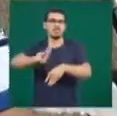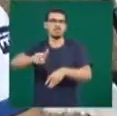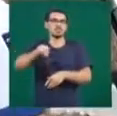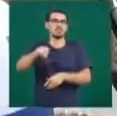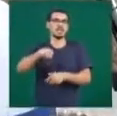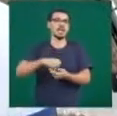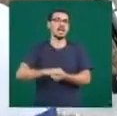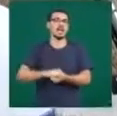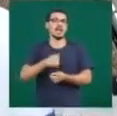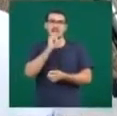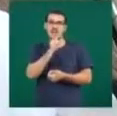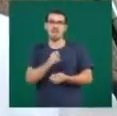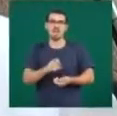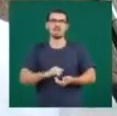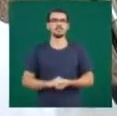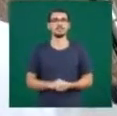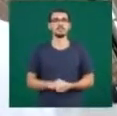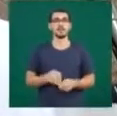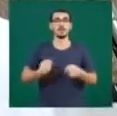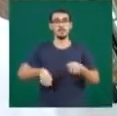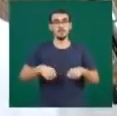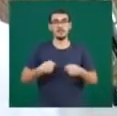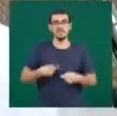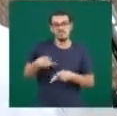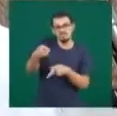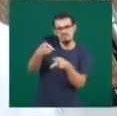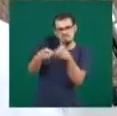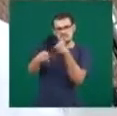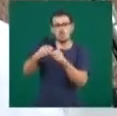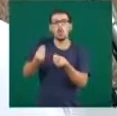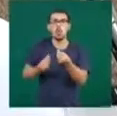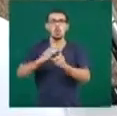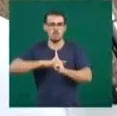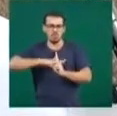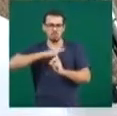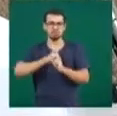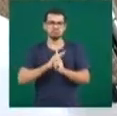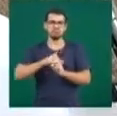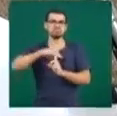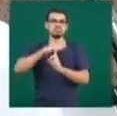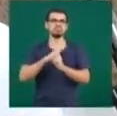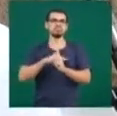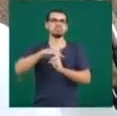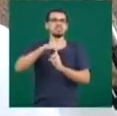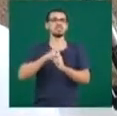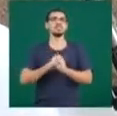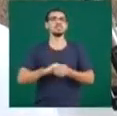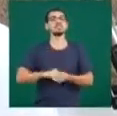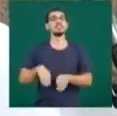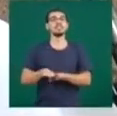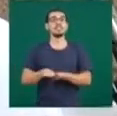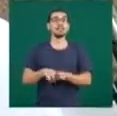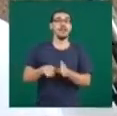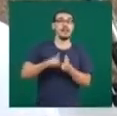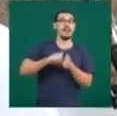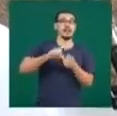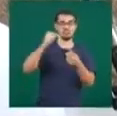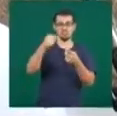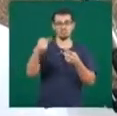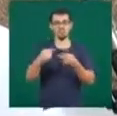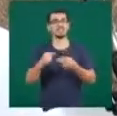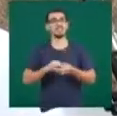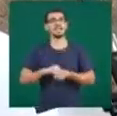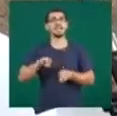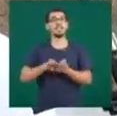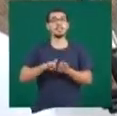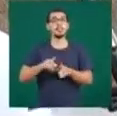energia. Minha tarefa é caracterizar termicamente o módulo na primeira etapa e na segunda etapa, ver em que